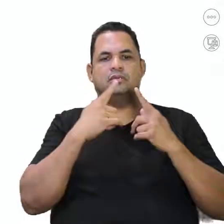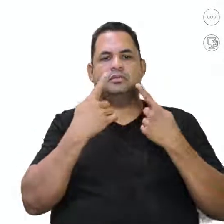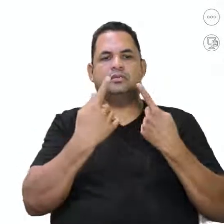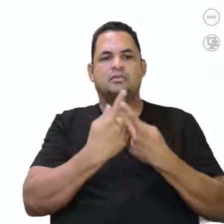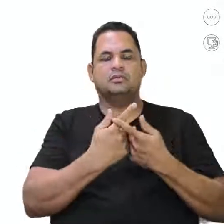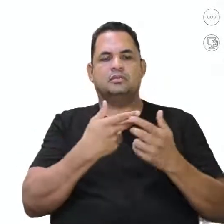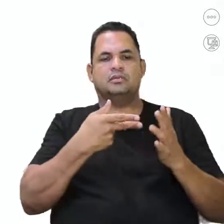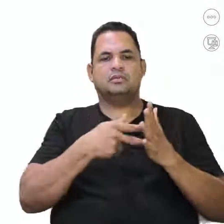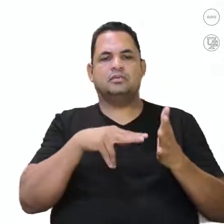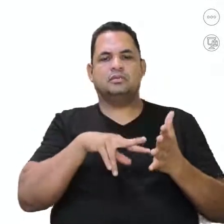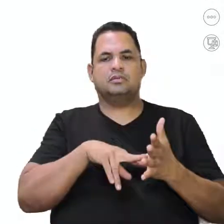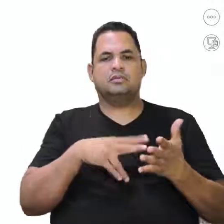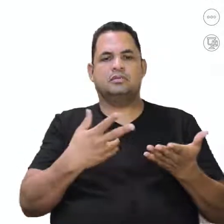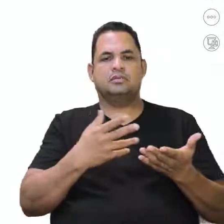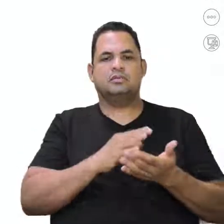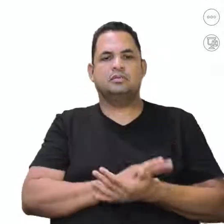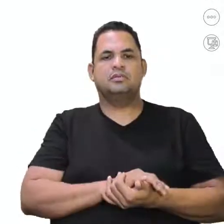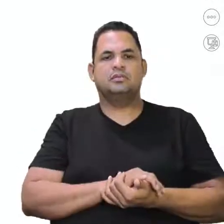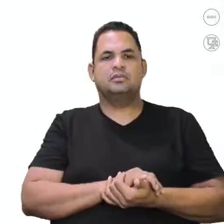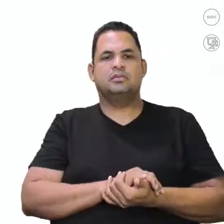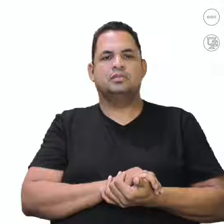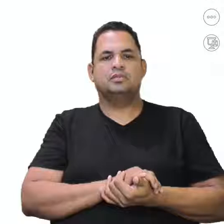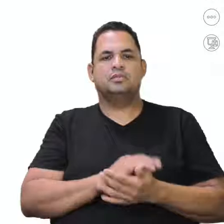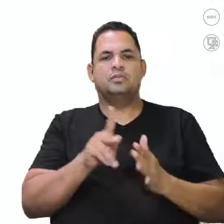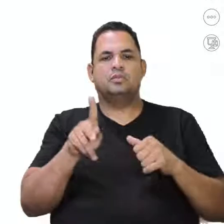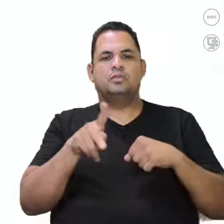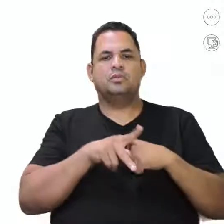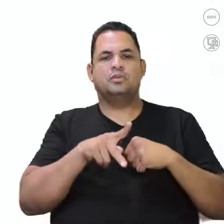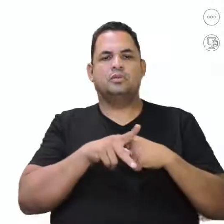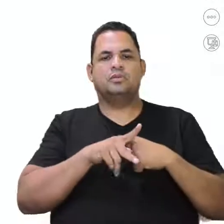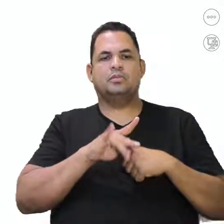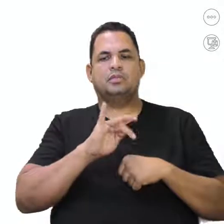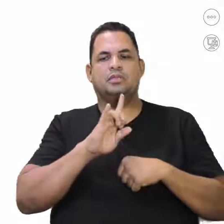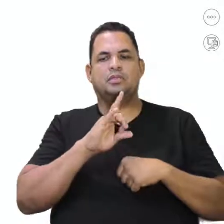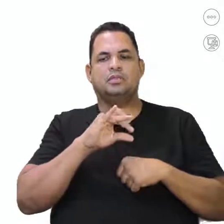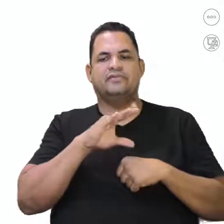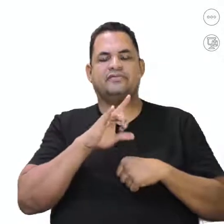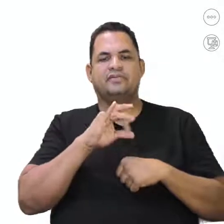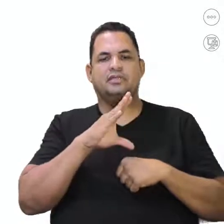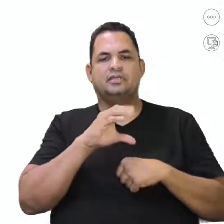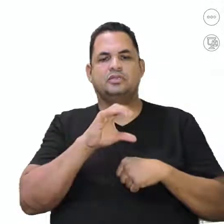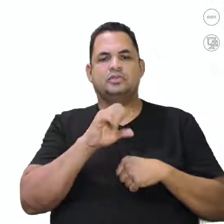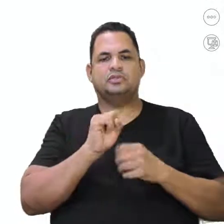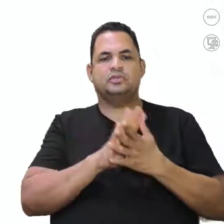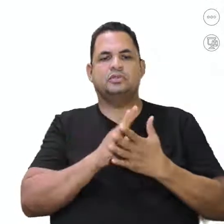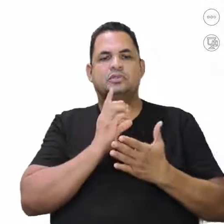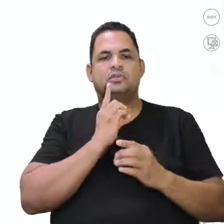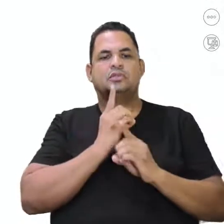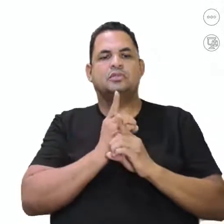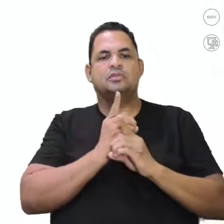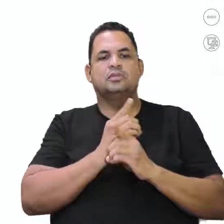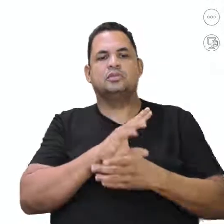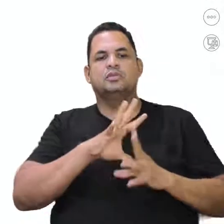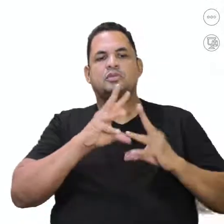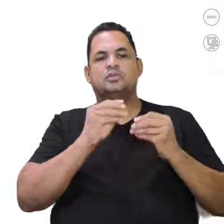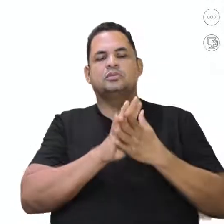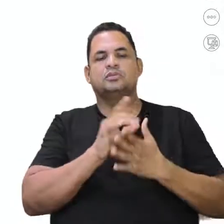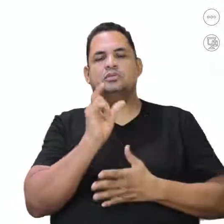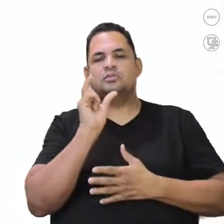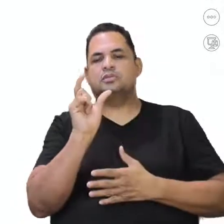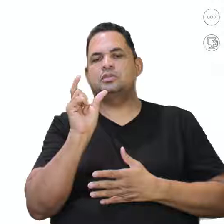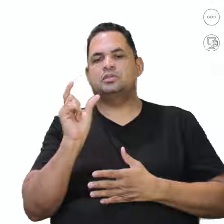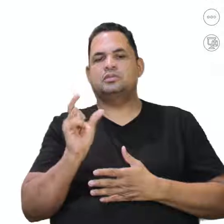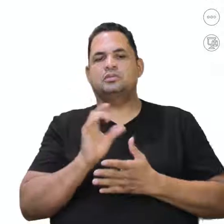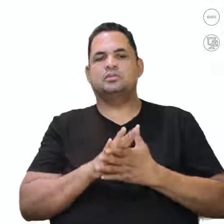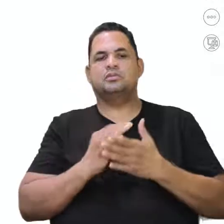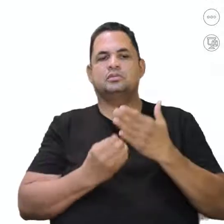que significa os nossos indefinite pronouns. Nós vamos encontrar todas essas palavras, como eu falei, any,